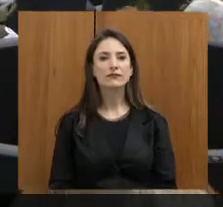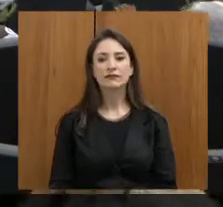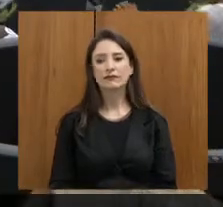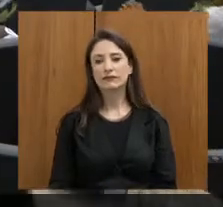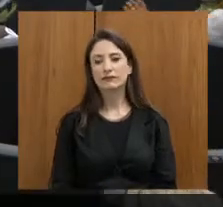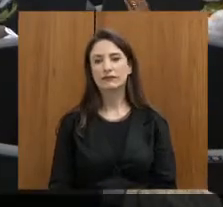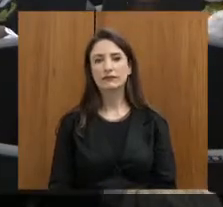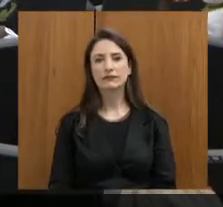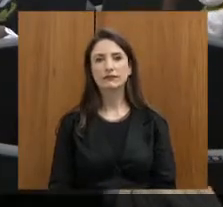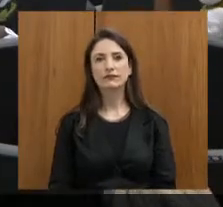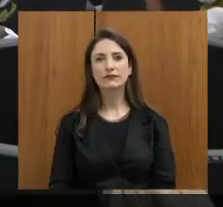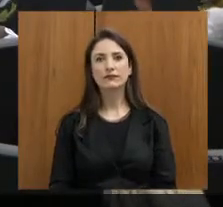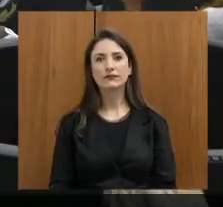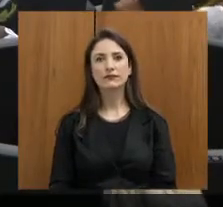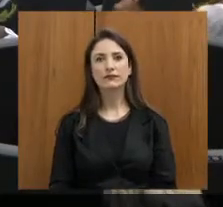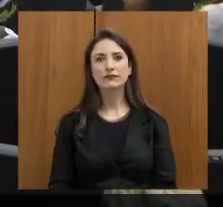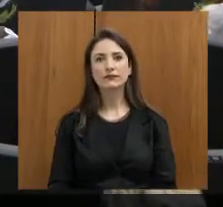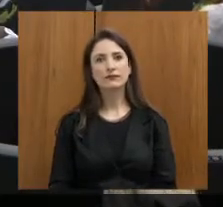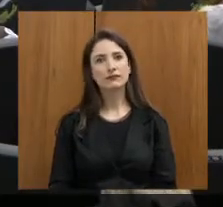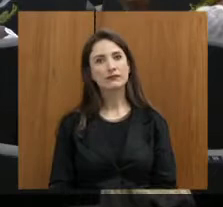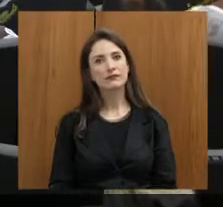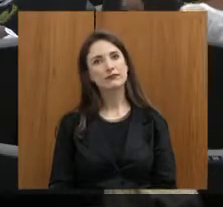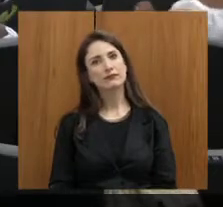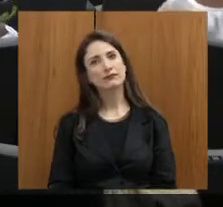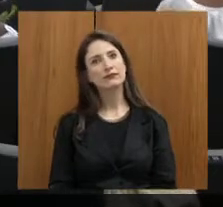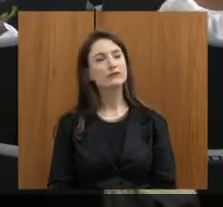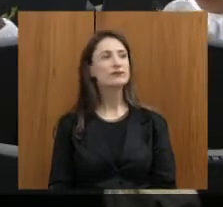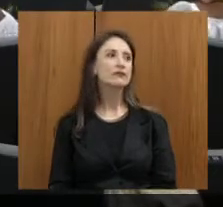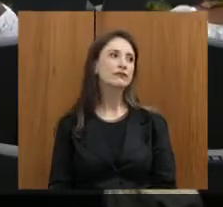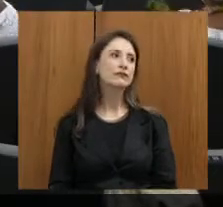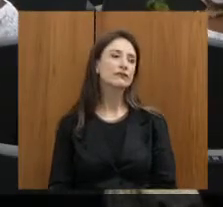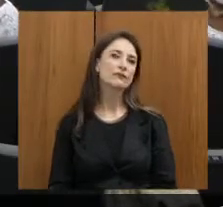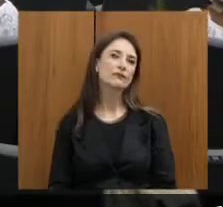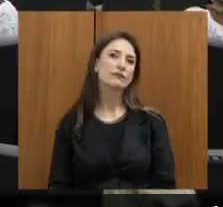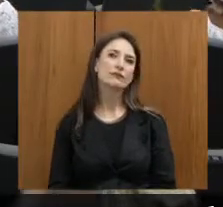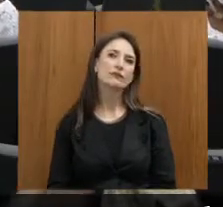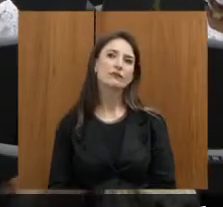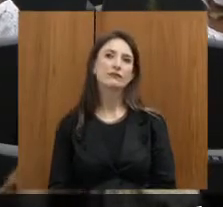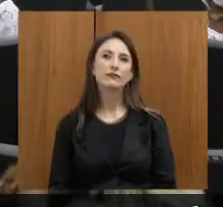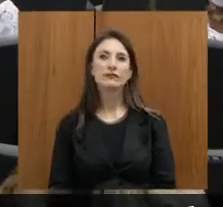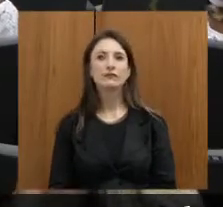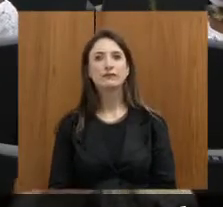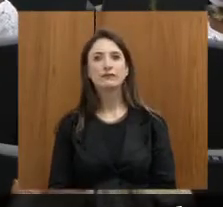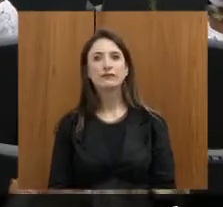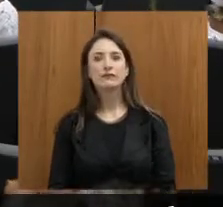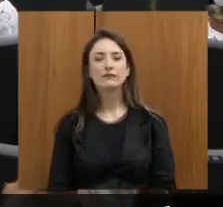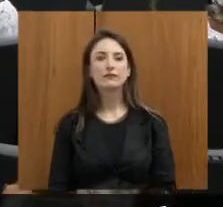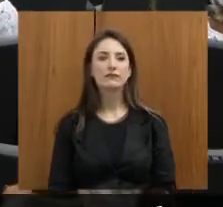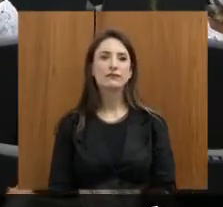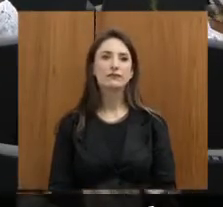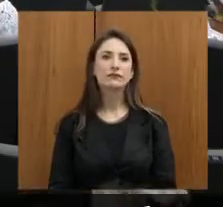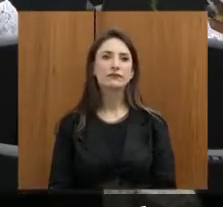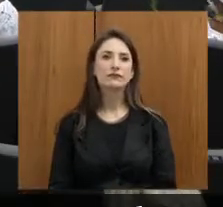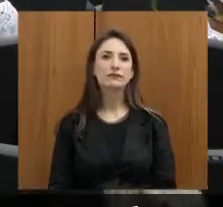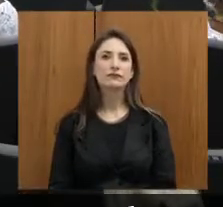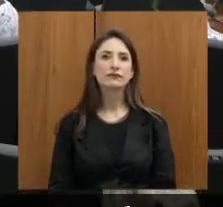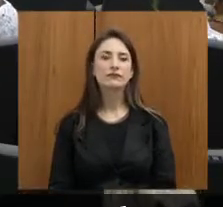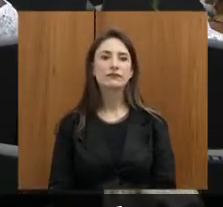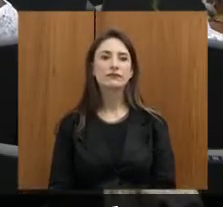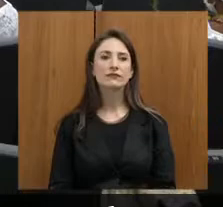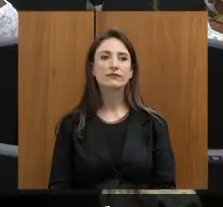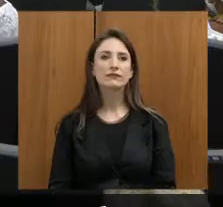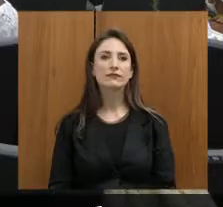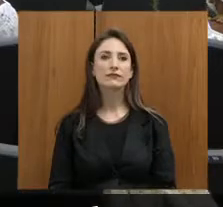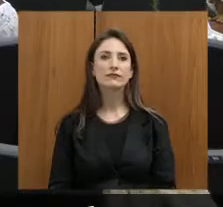se queler ela sim fila num pai Olá